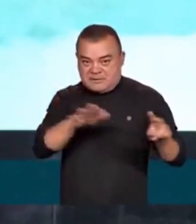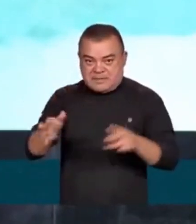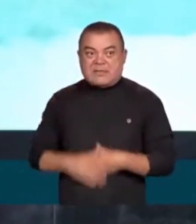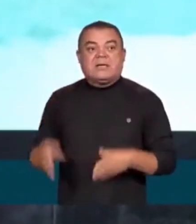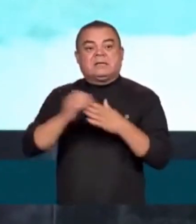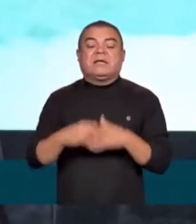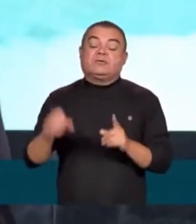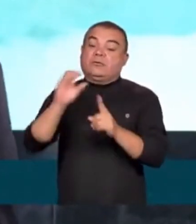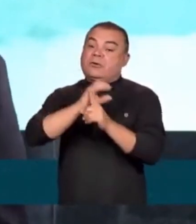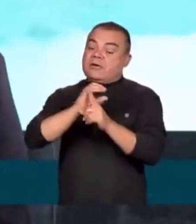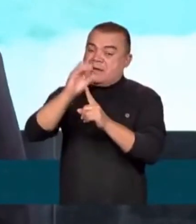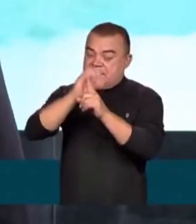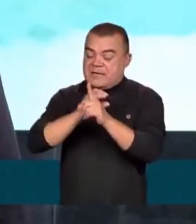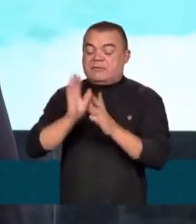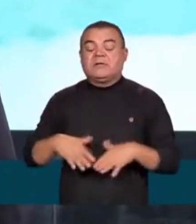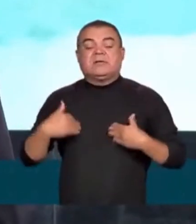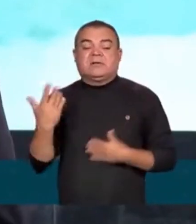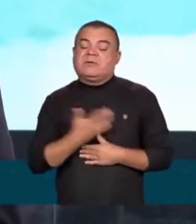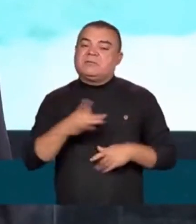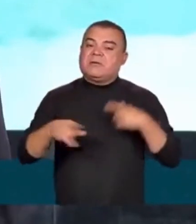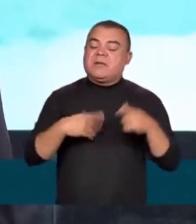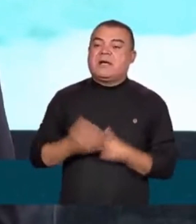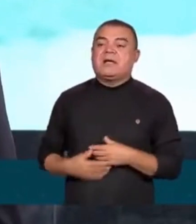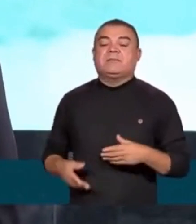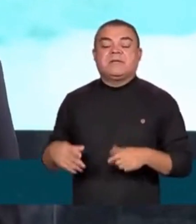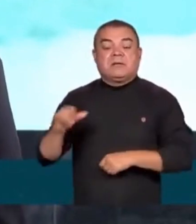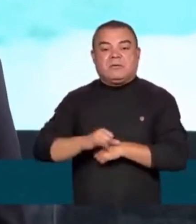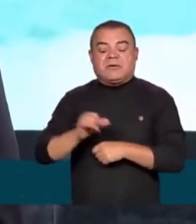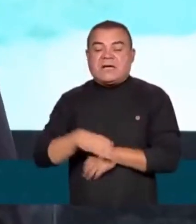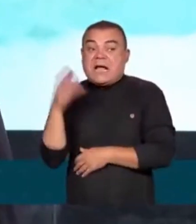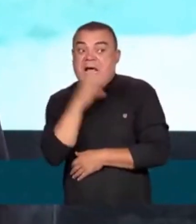calendário, obviamente, vamos trabalhar para instalar mais